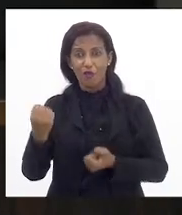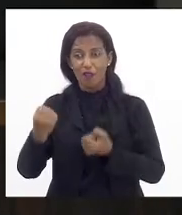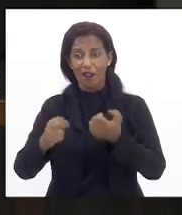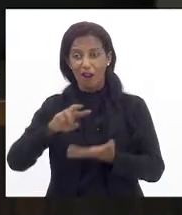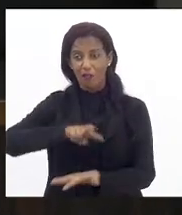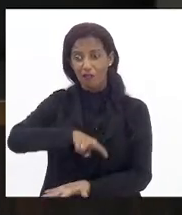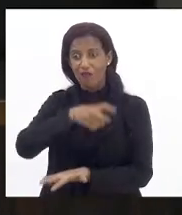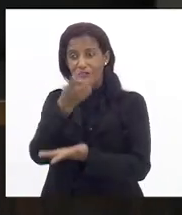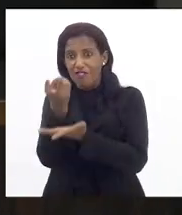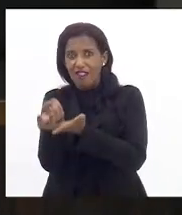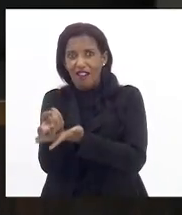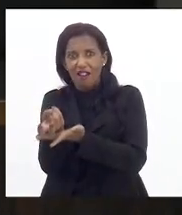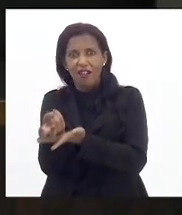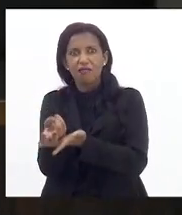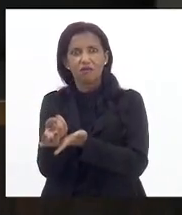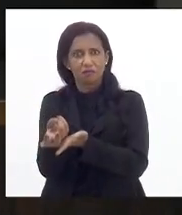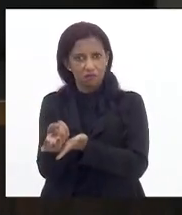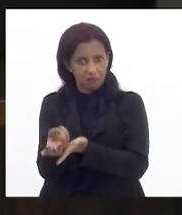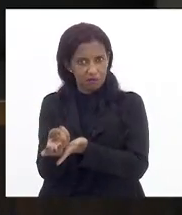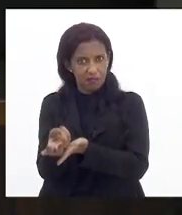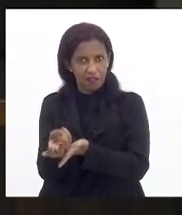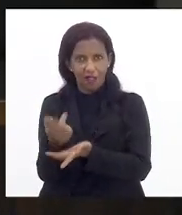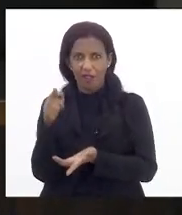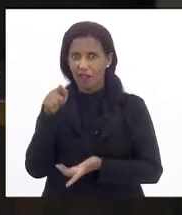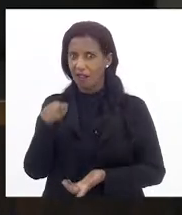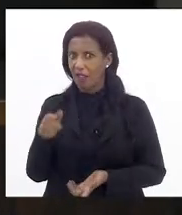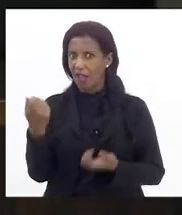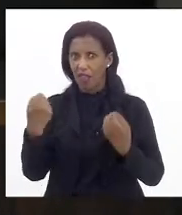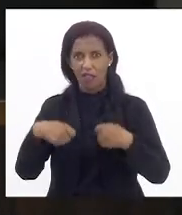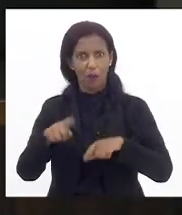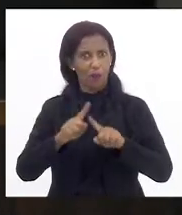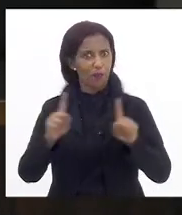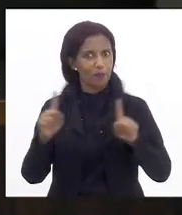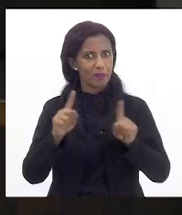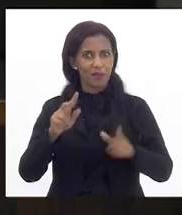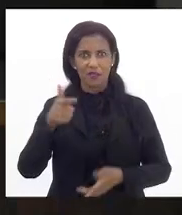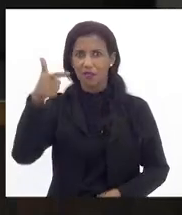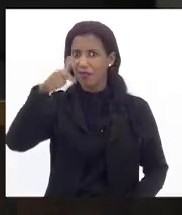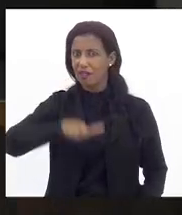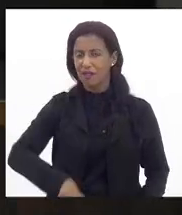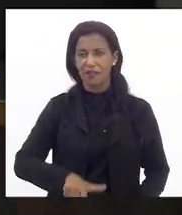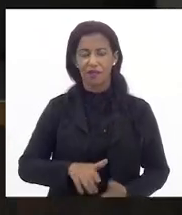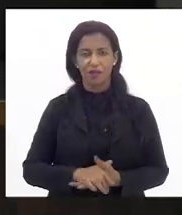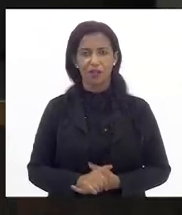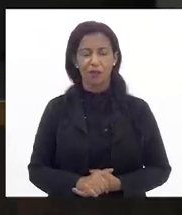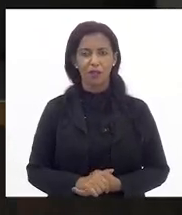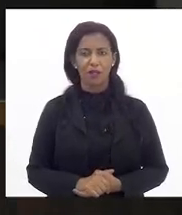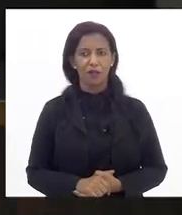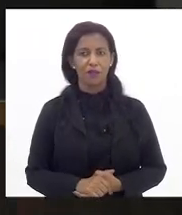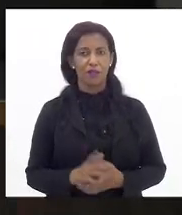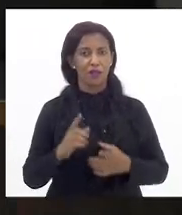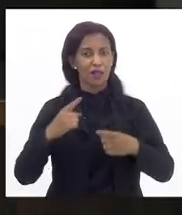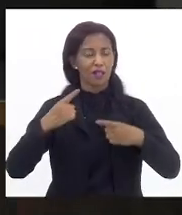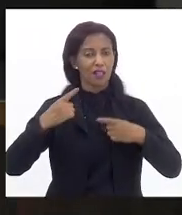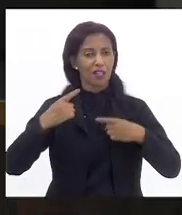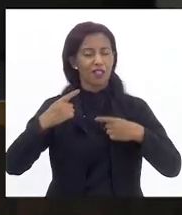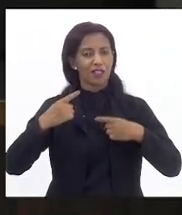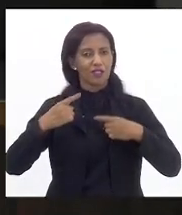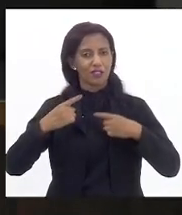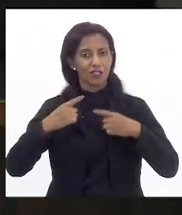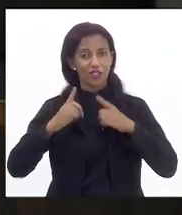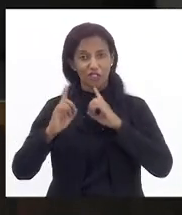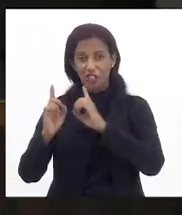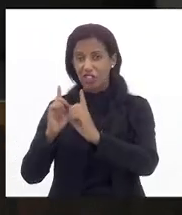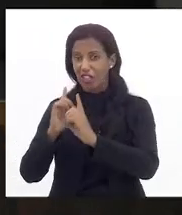sentido este cenário não precisa se repetir não é este o clima de diálogo entre o governador